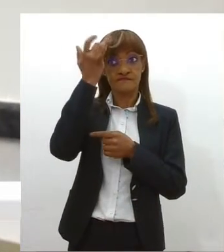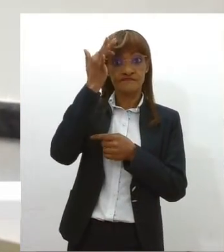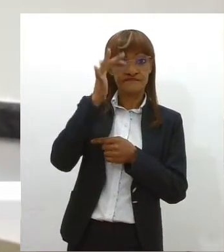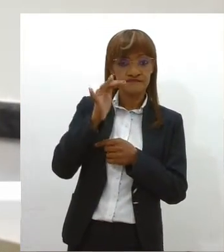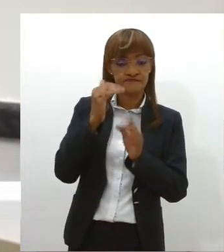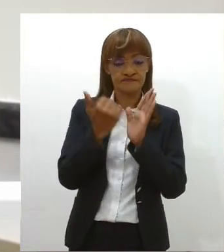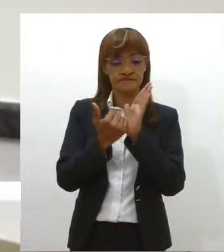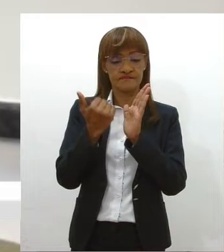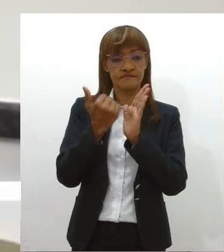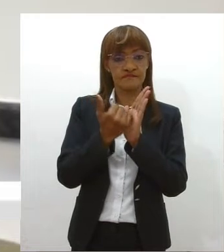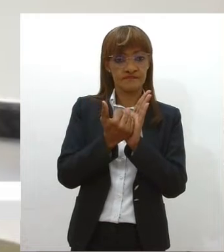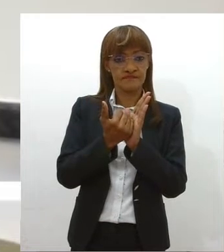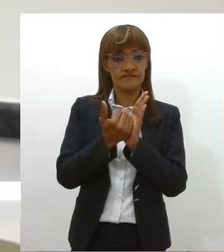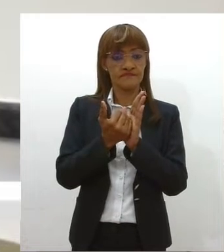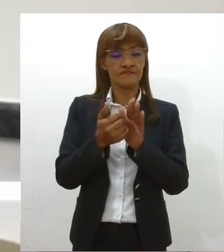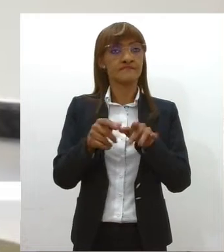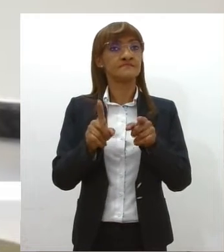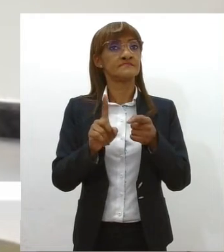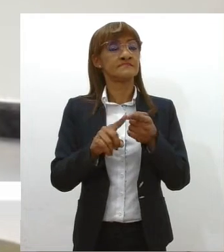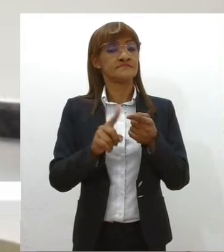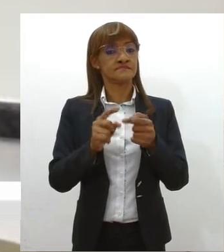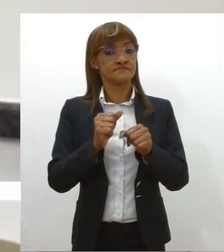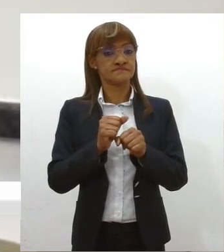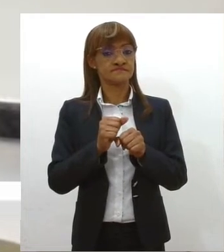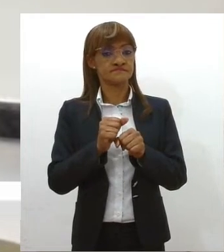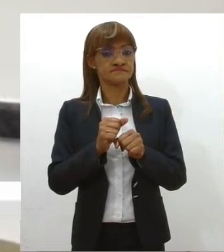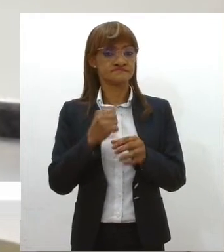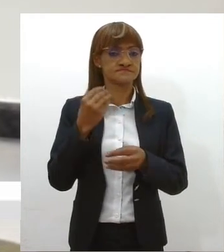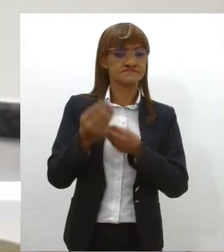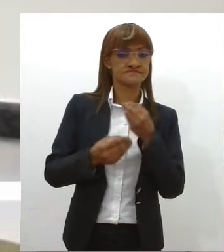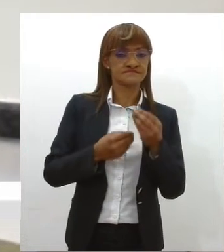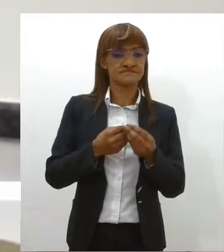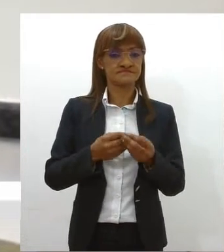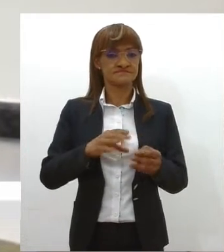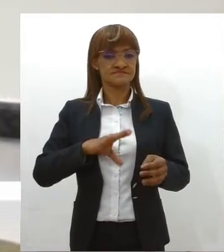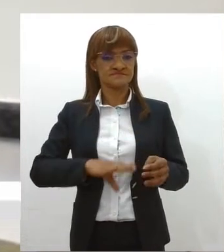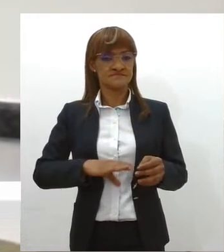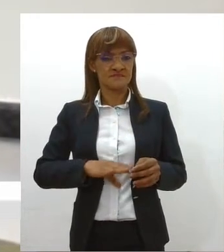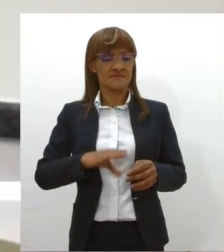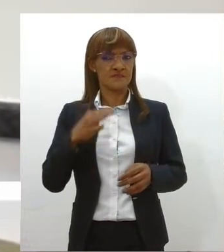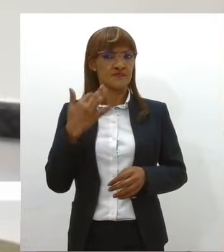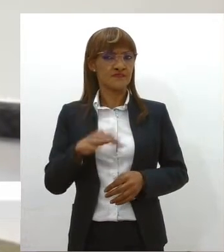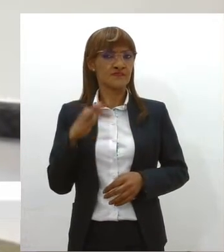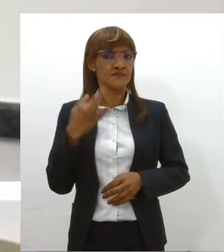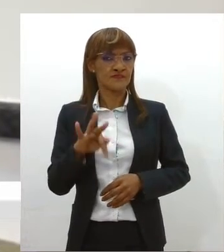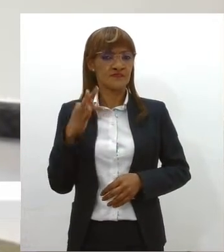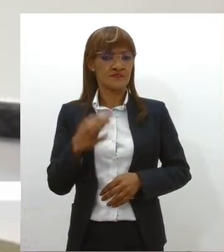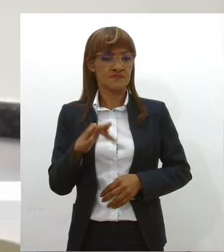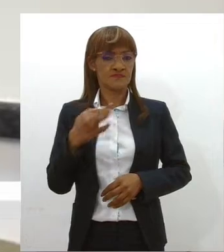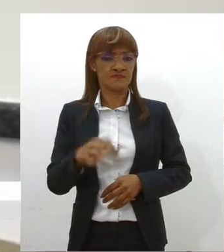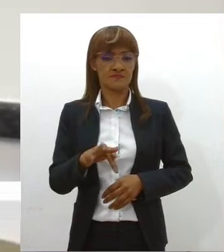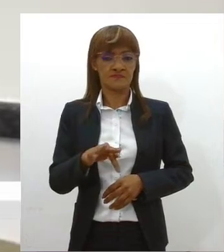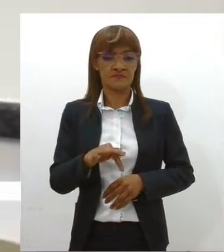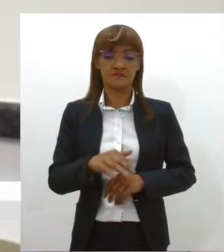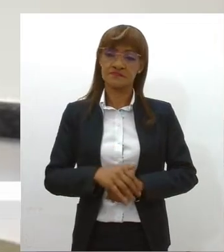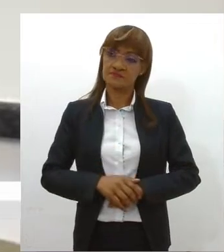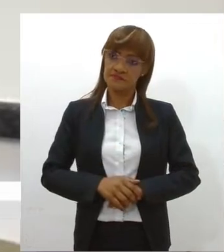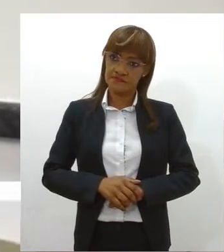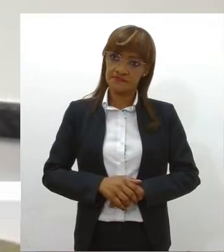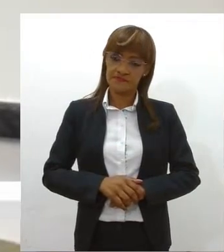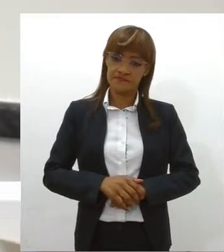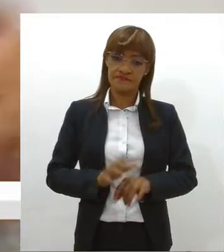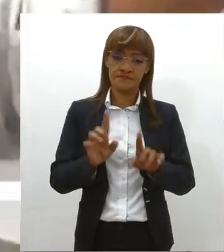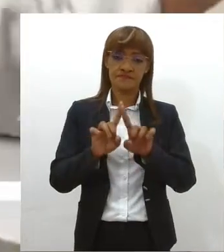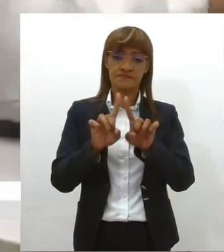em forma de dismenorreia. A menstruação começa a doer mais, você tem mais cólica menstrual, certo? Mas